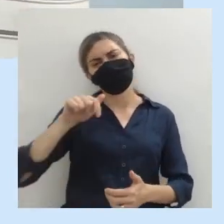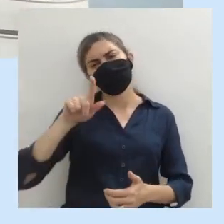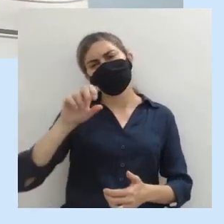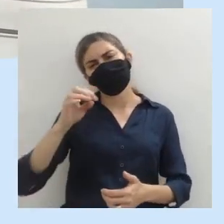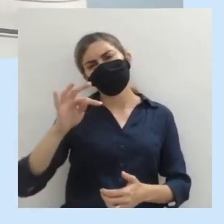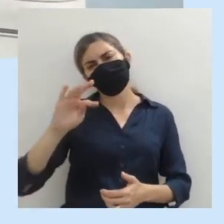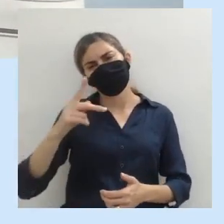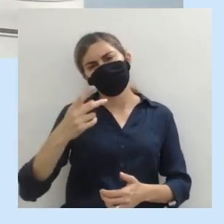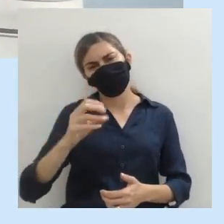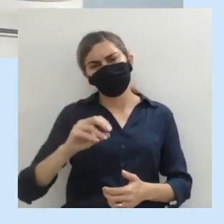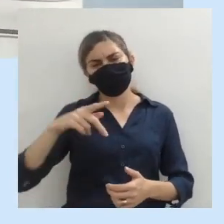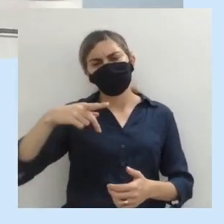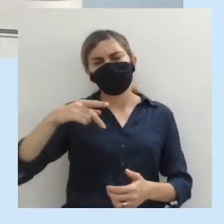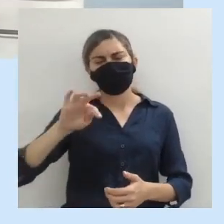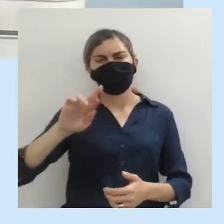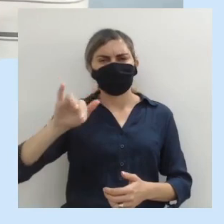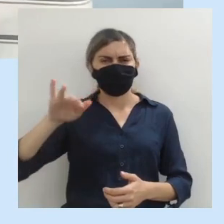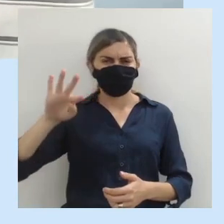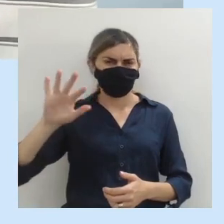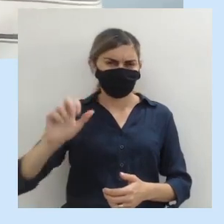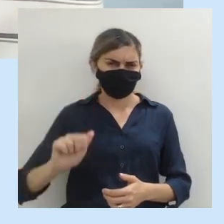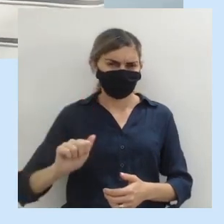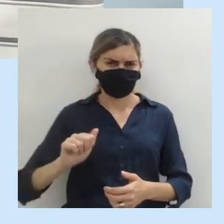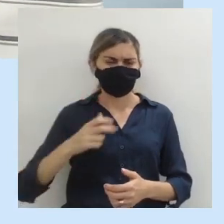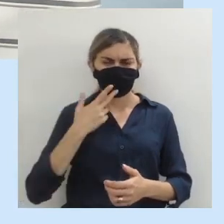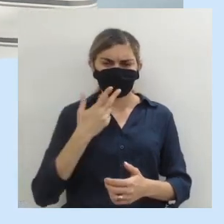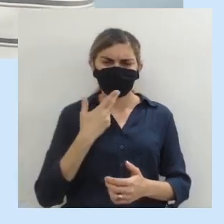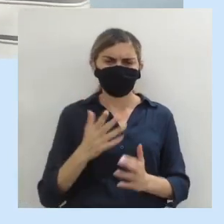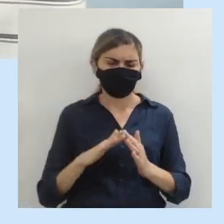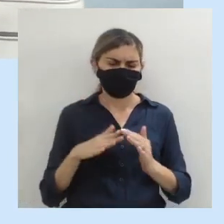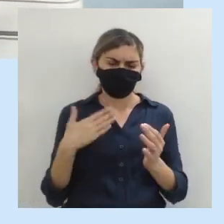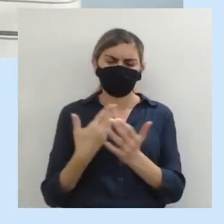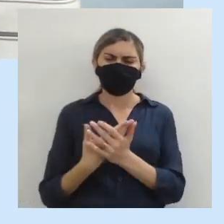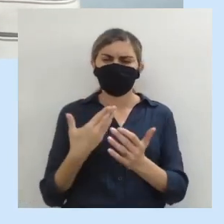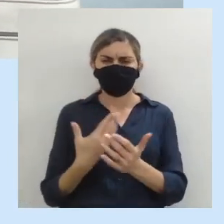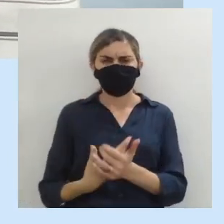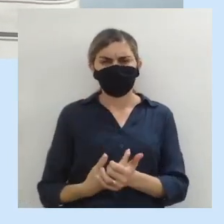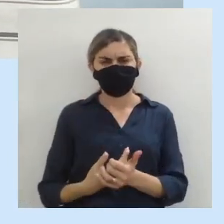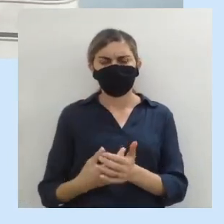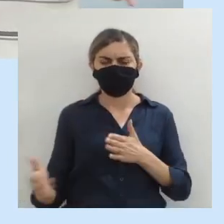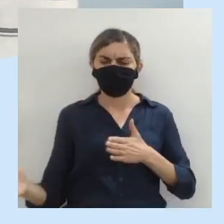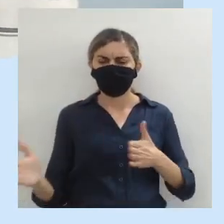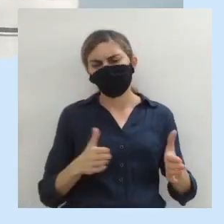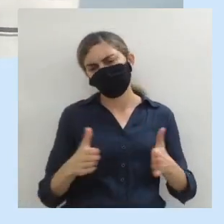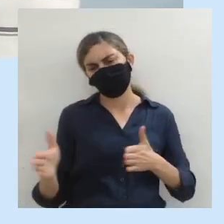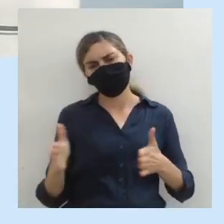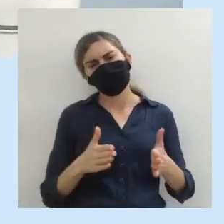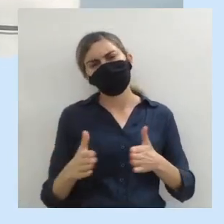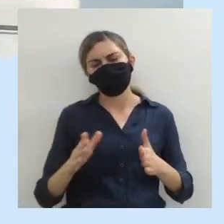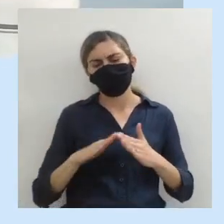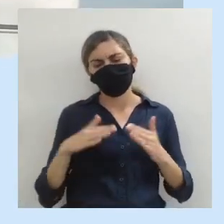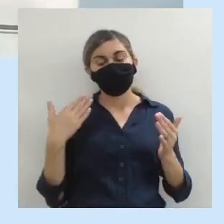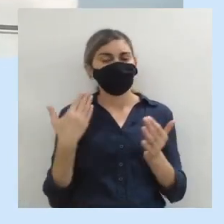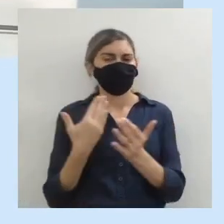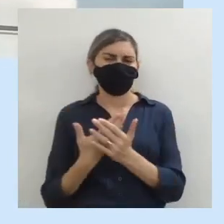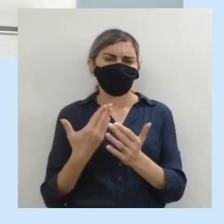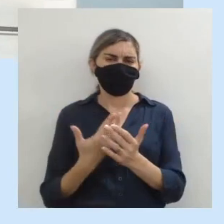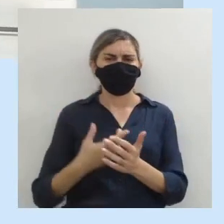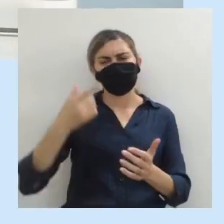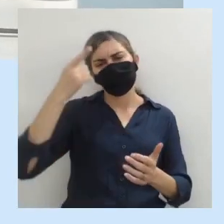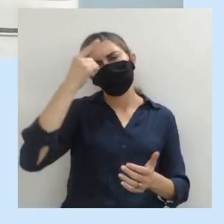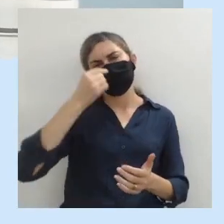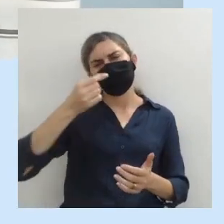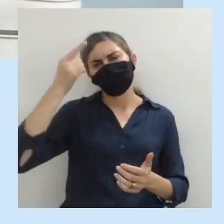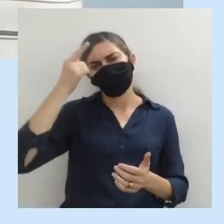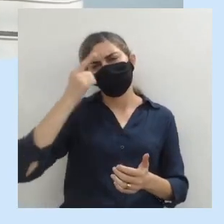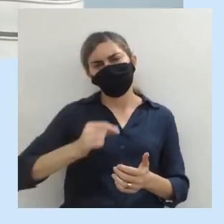Agostinho para a patrística. Falar da escolástica é falar de um período que nós temos escolas,